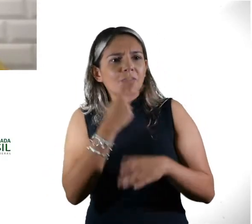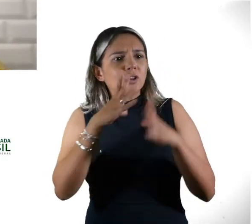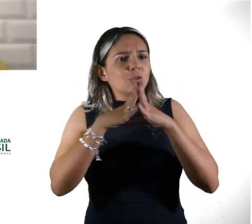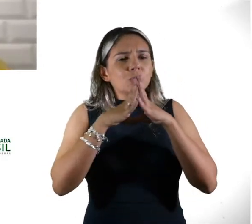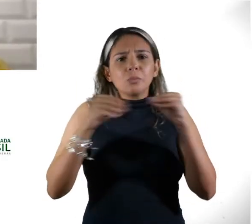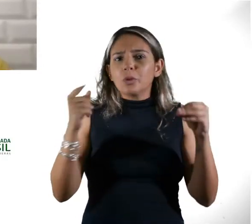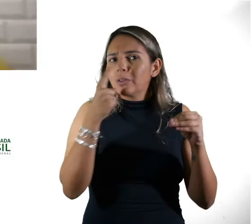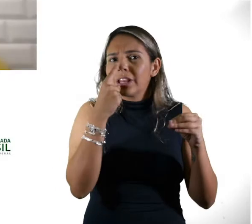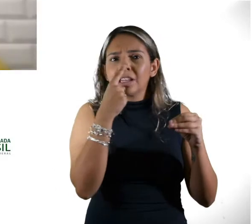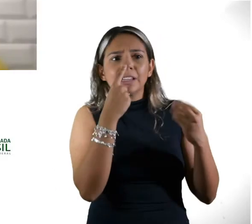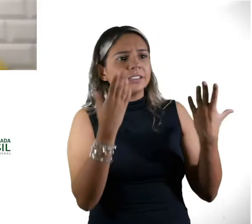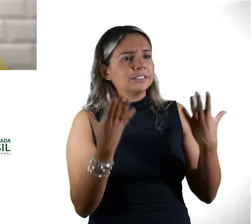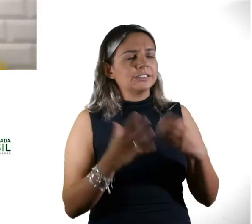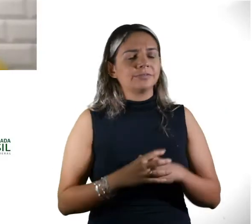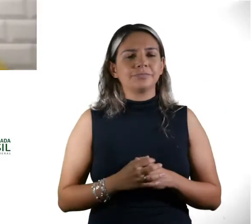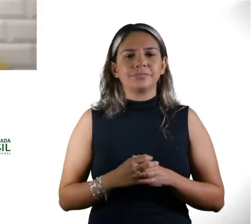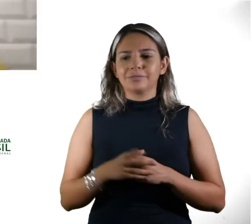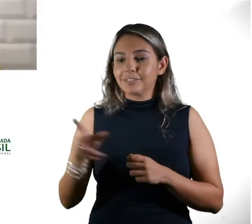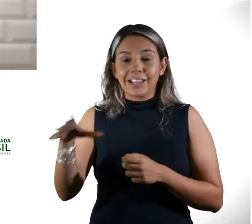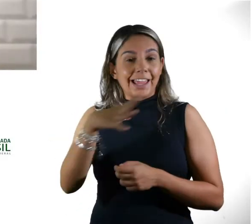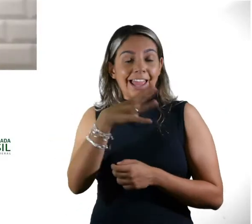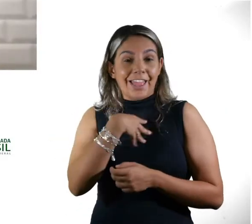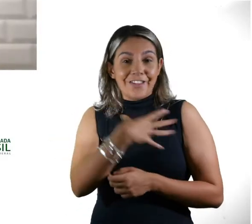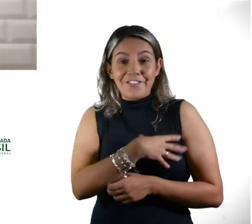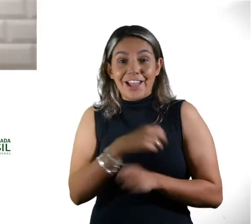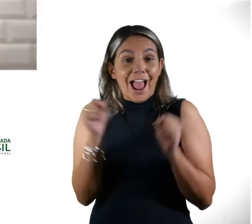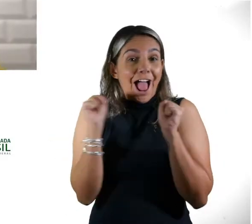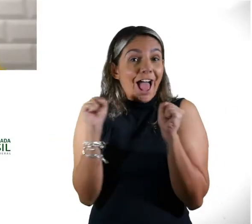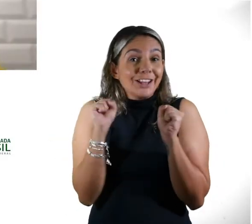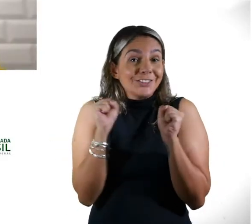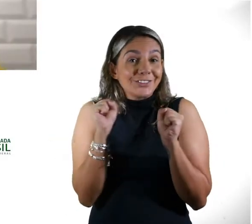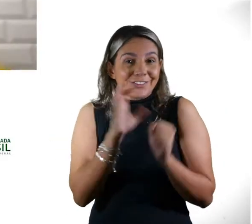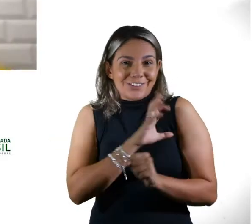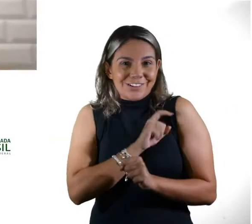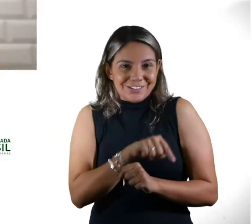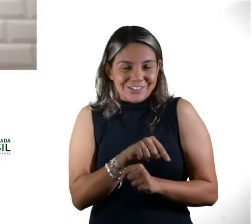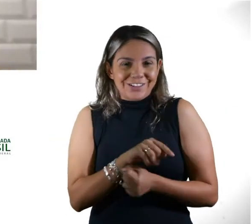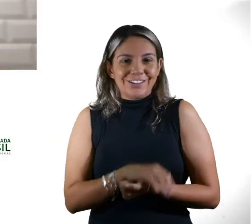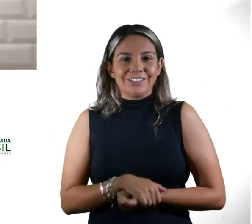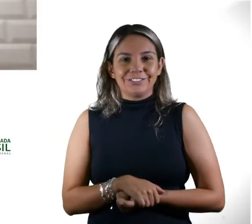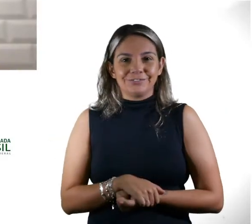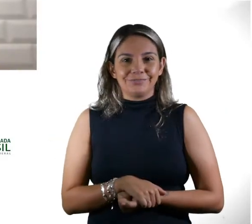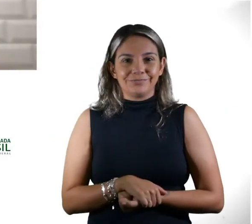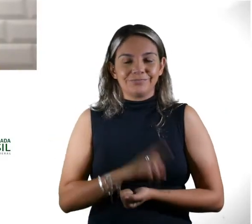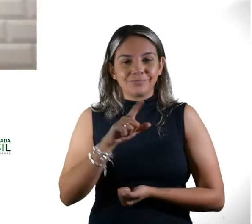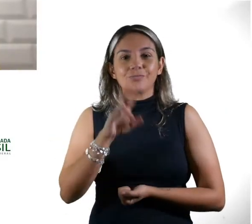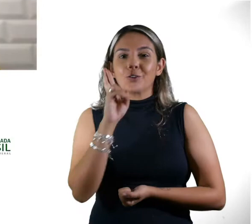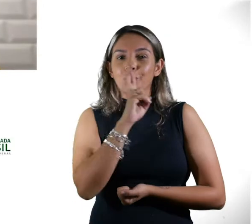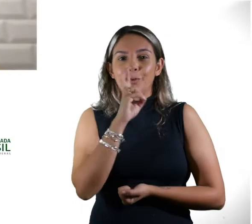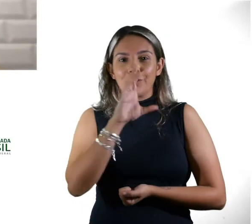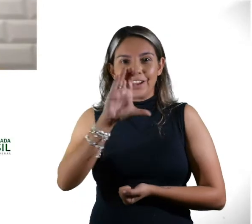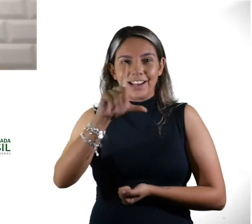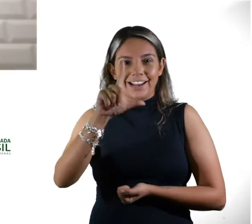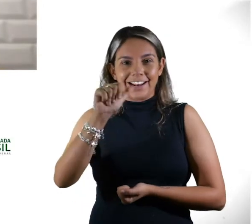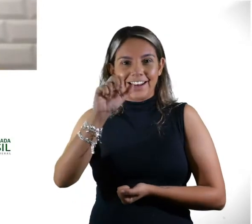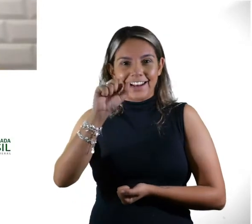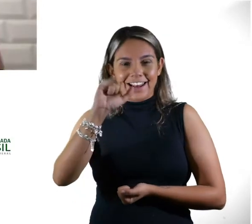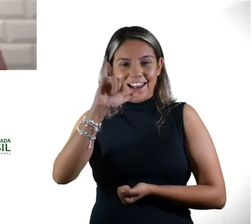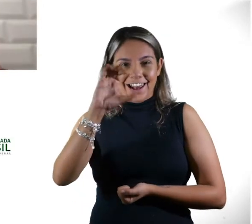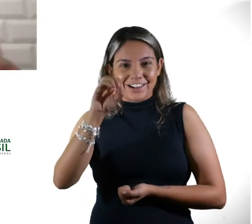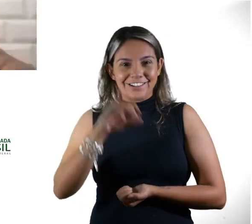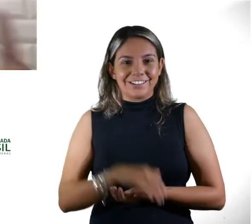nariz, etc. E ela adorou a história. E é uma história do Gogol, de um clássico russo. Eu sei. Então às